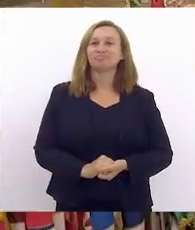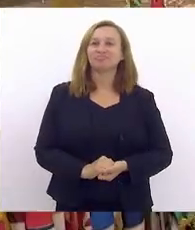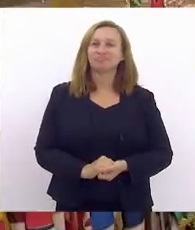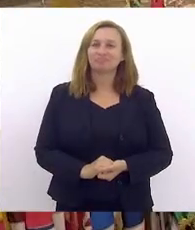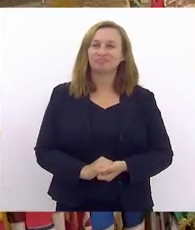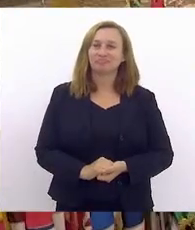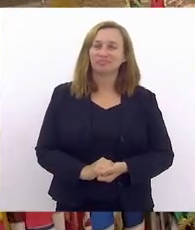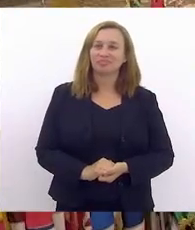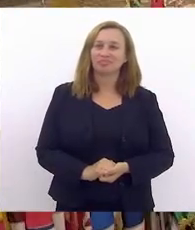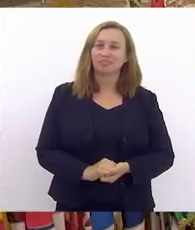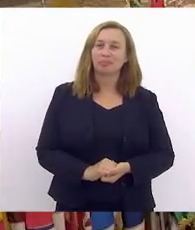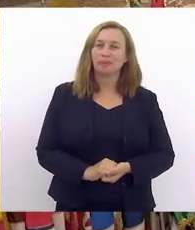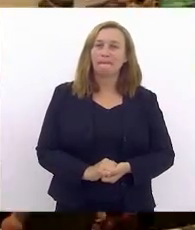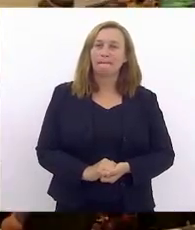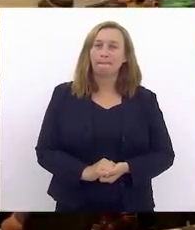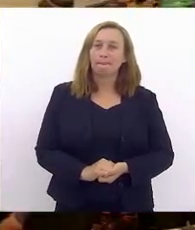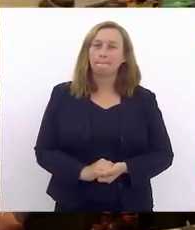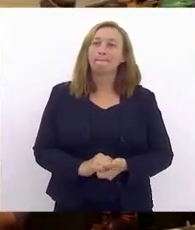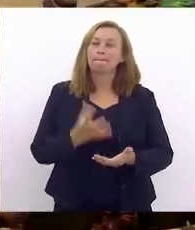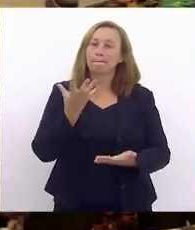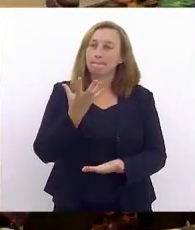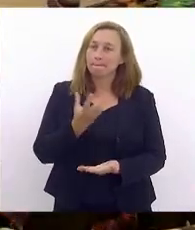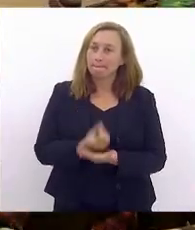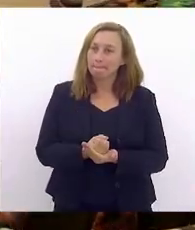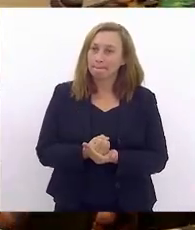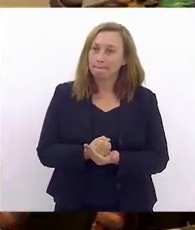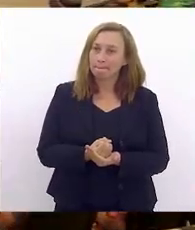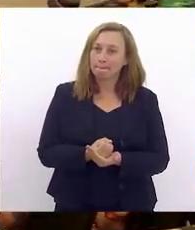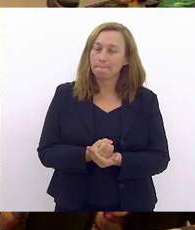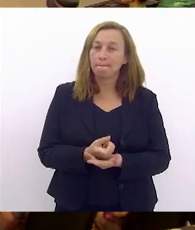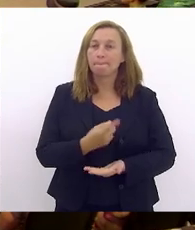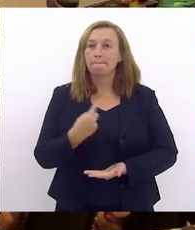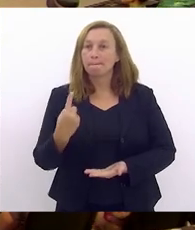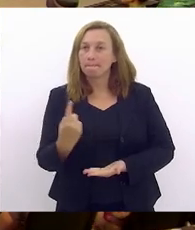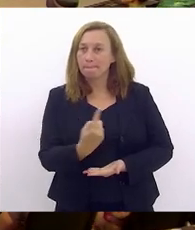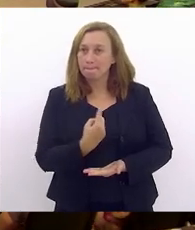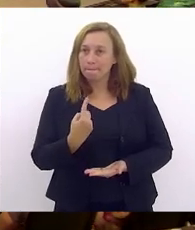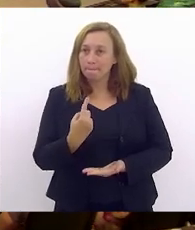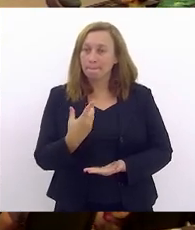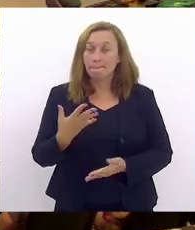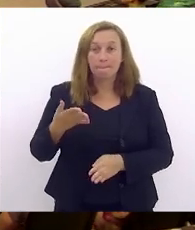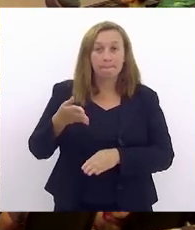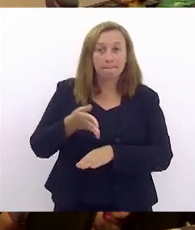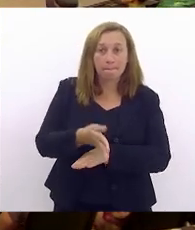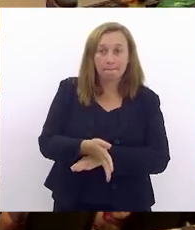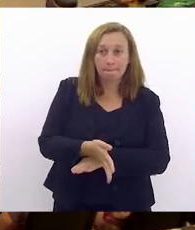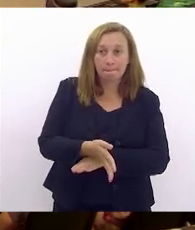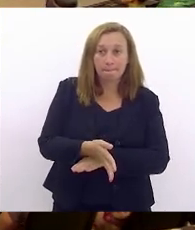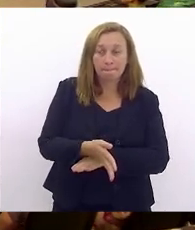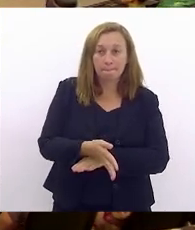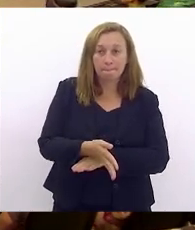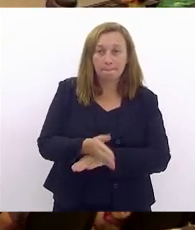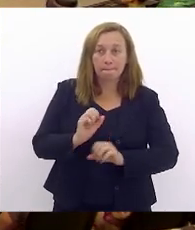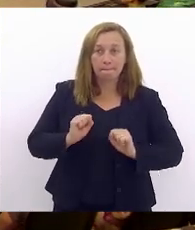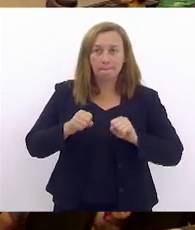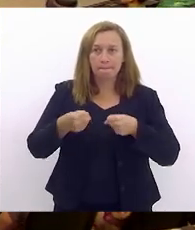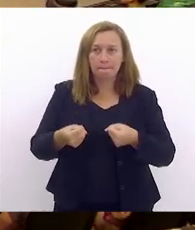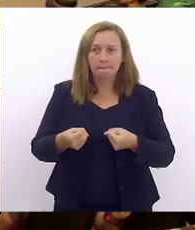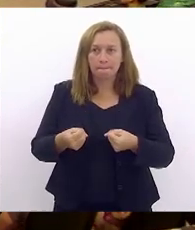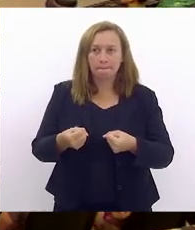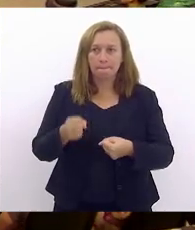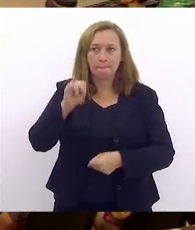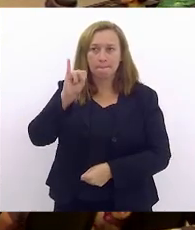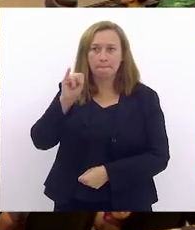Por dever de ofício, devo registrar que nós entramos em defesa da Intendente